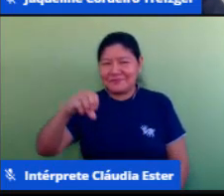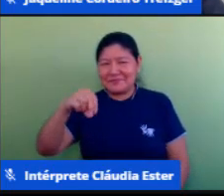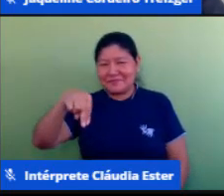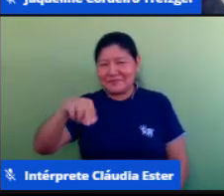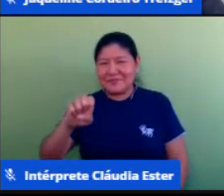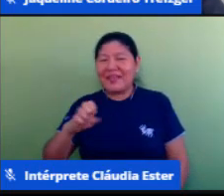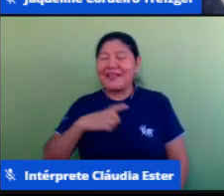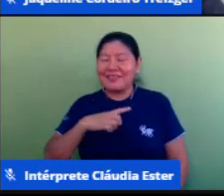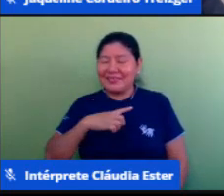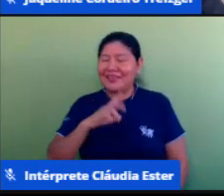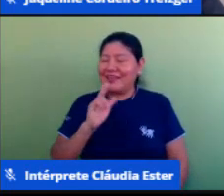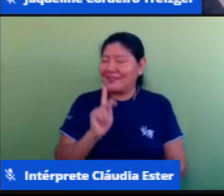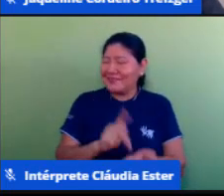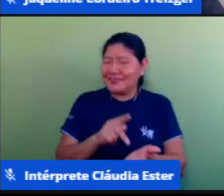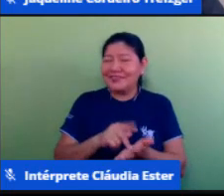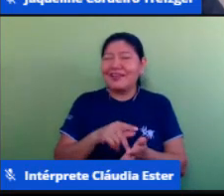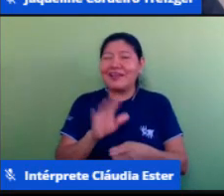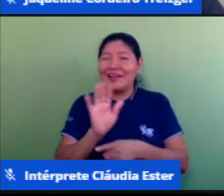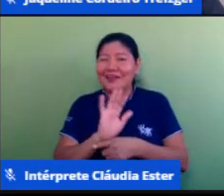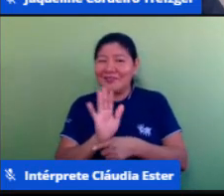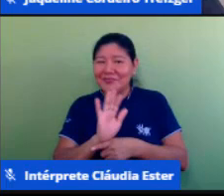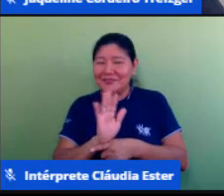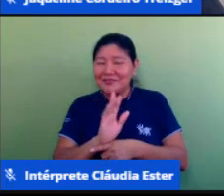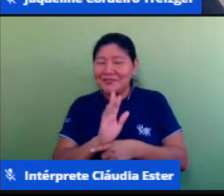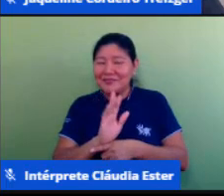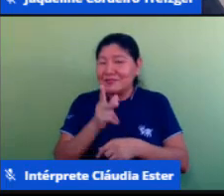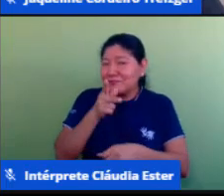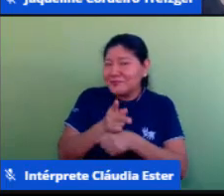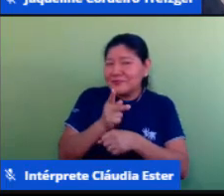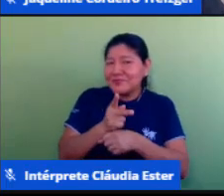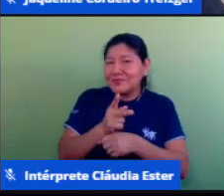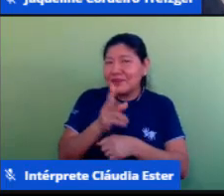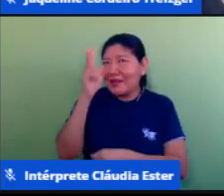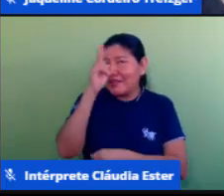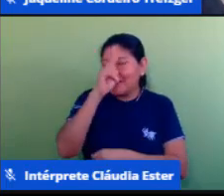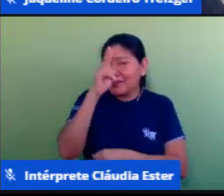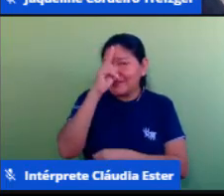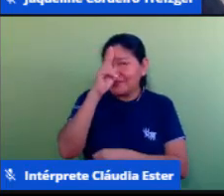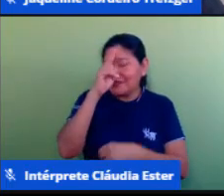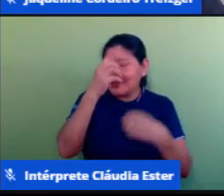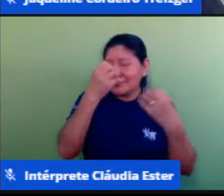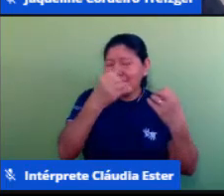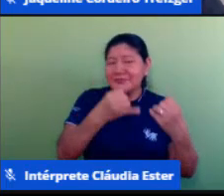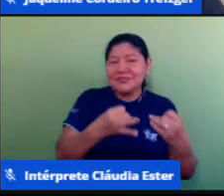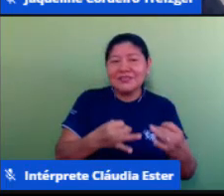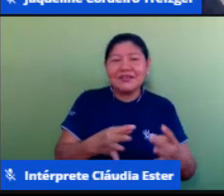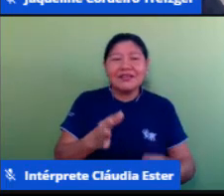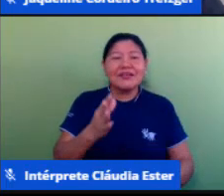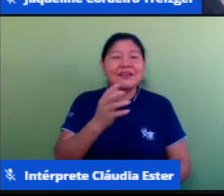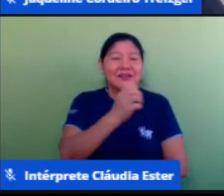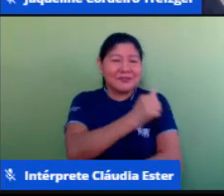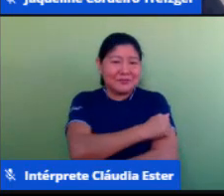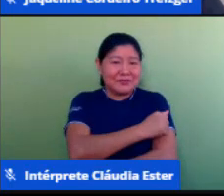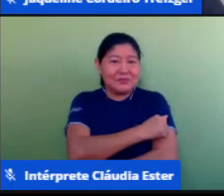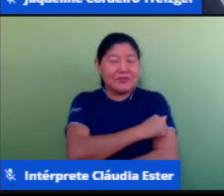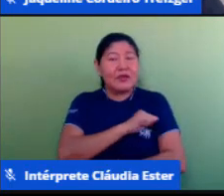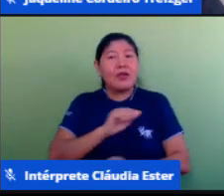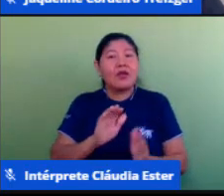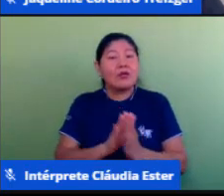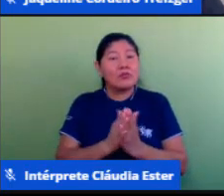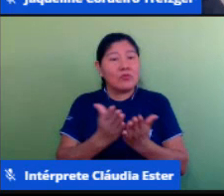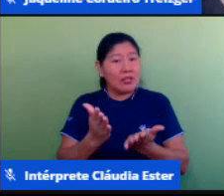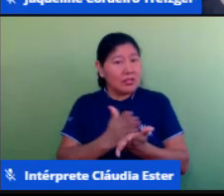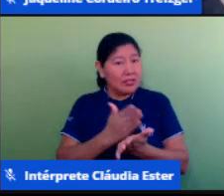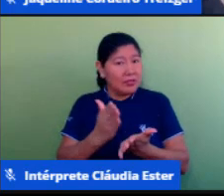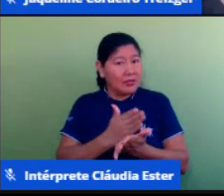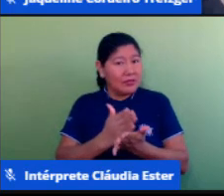uma história para eles, e eu aproveitei que a história se dava, porque, assim, é um livro, talvez,